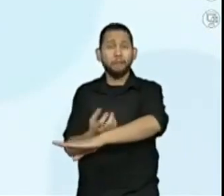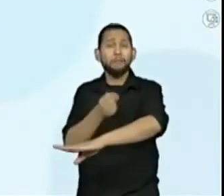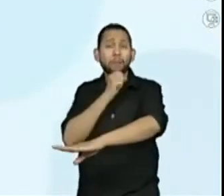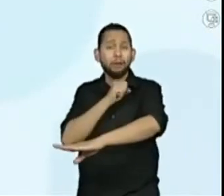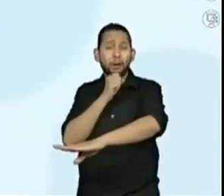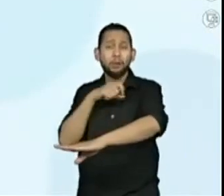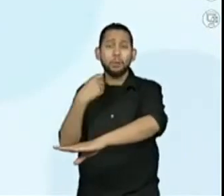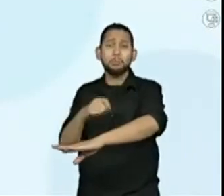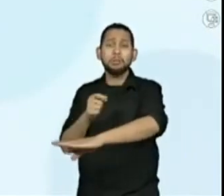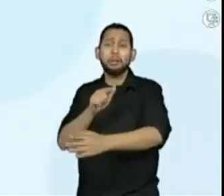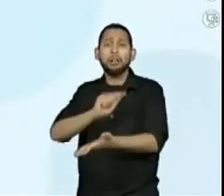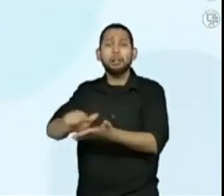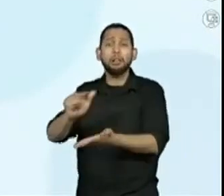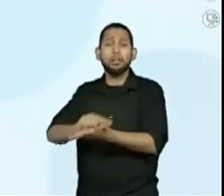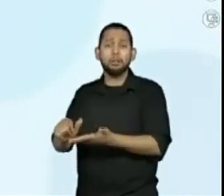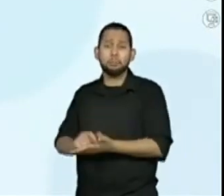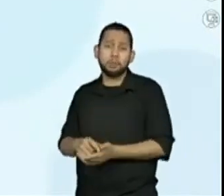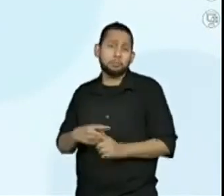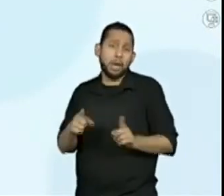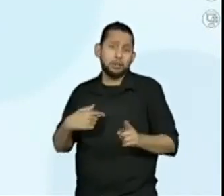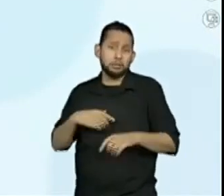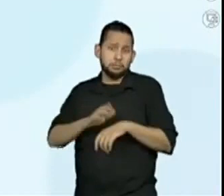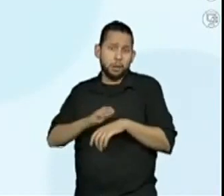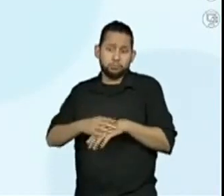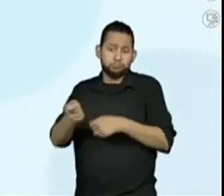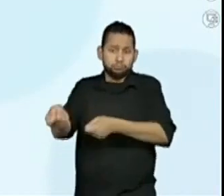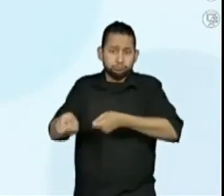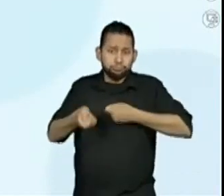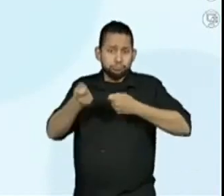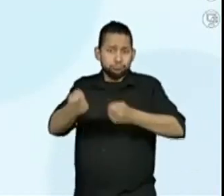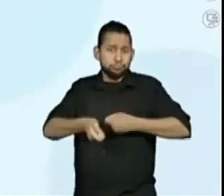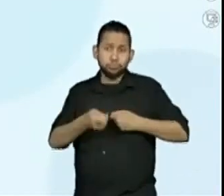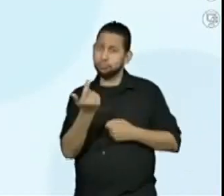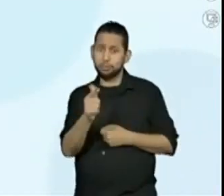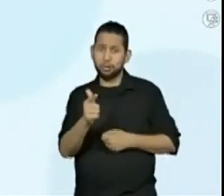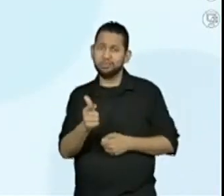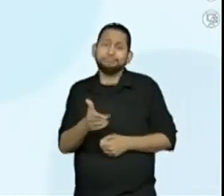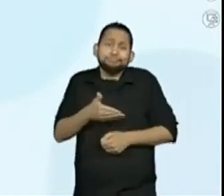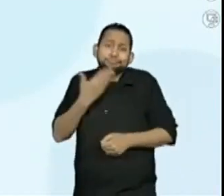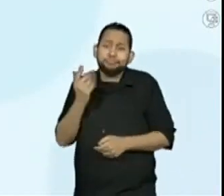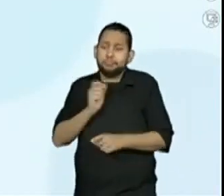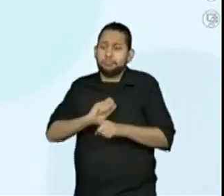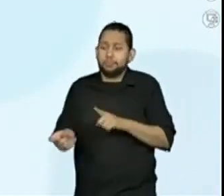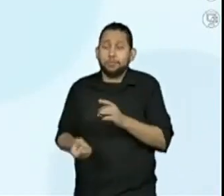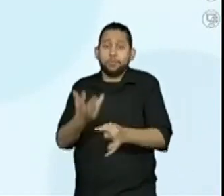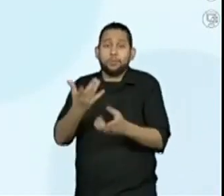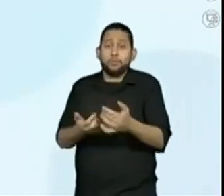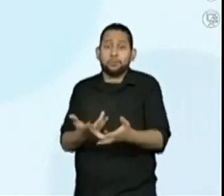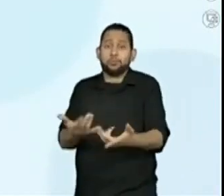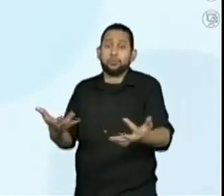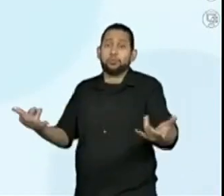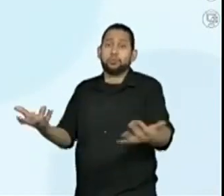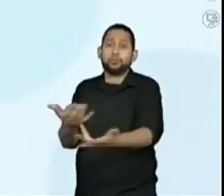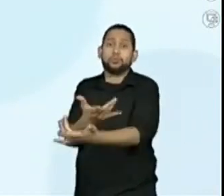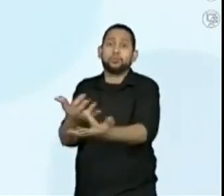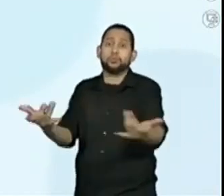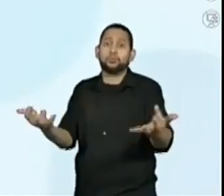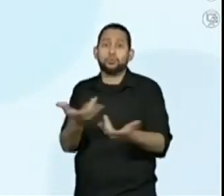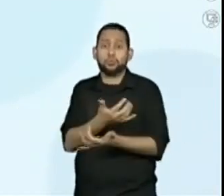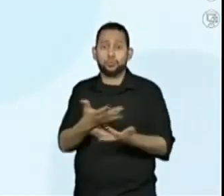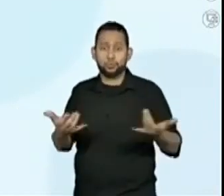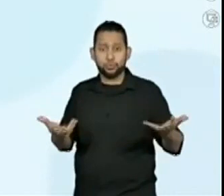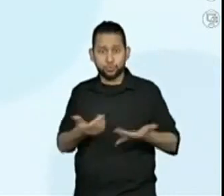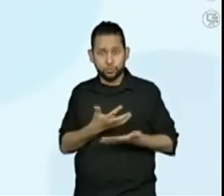ou limpeza da terra, aparecem como causas de degradação. O efeito das queimadas leva ao